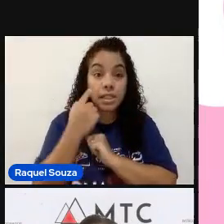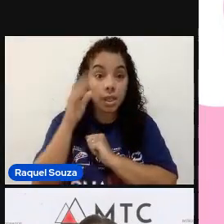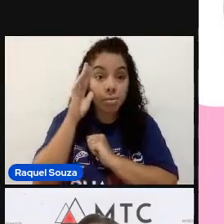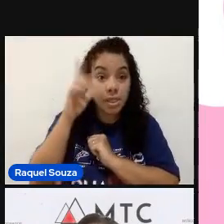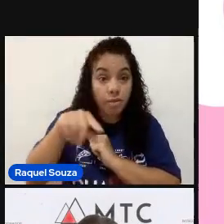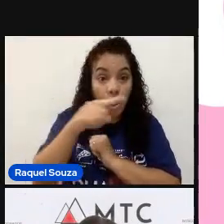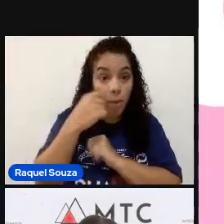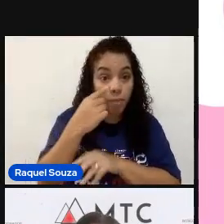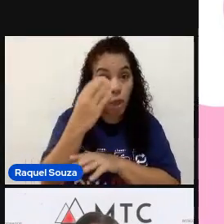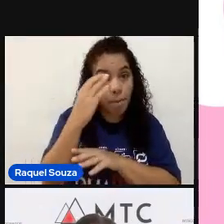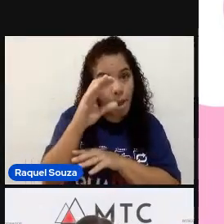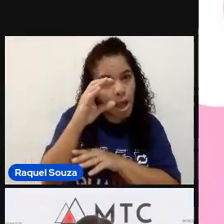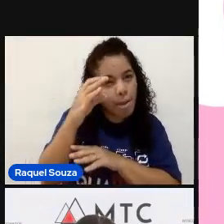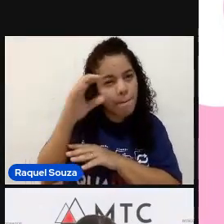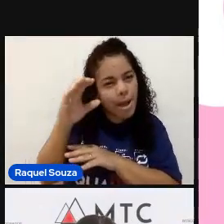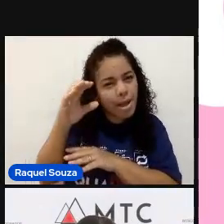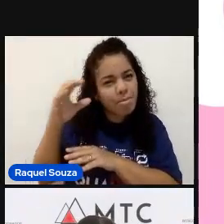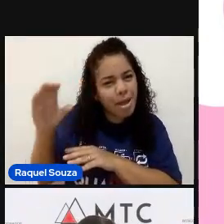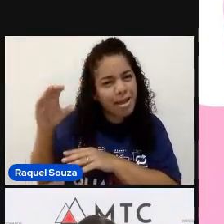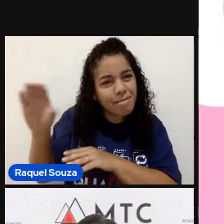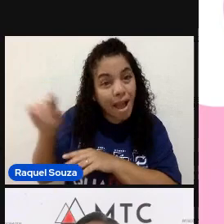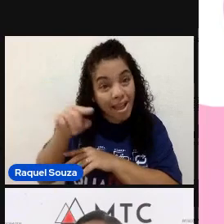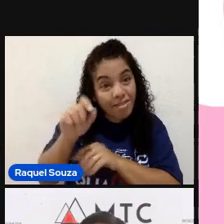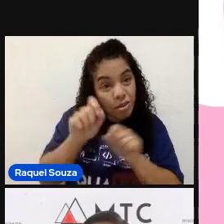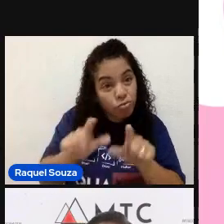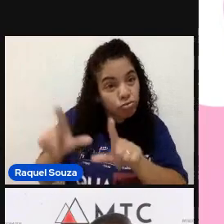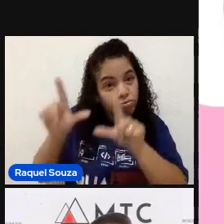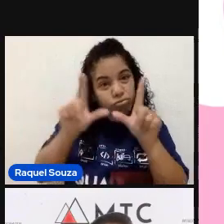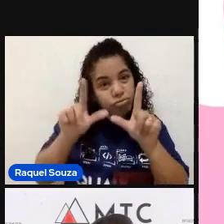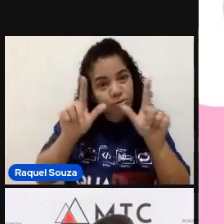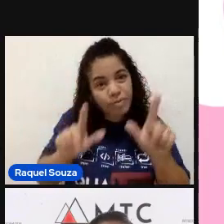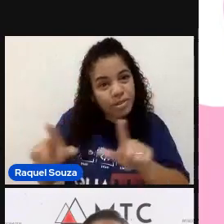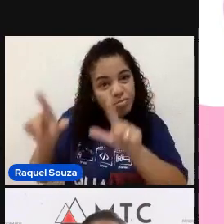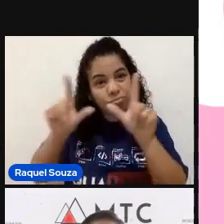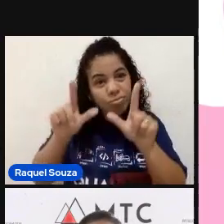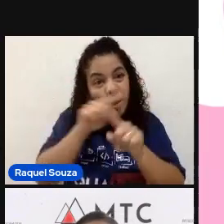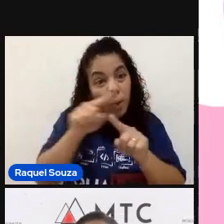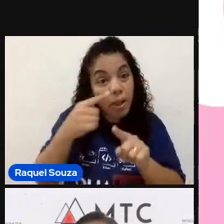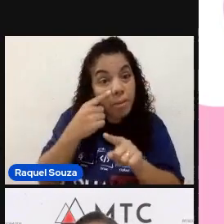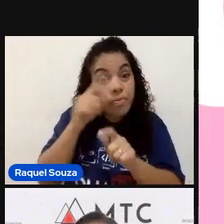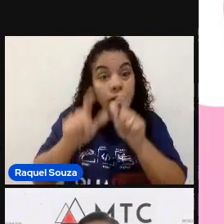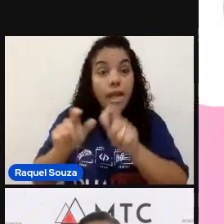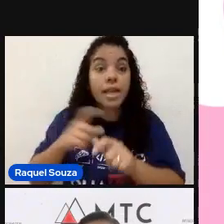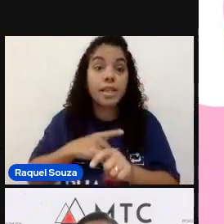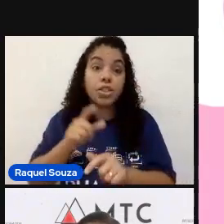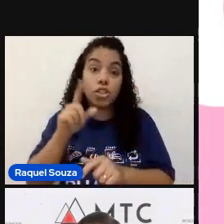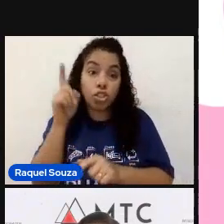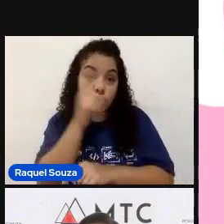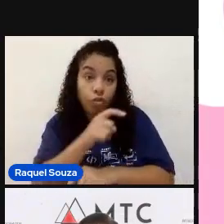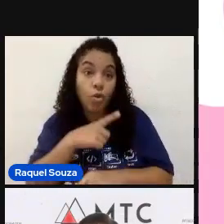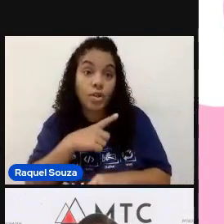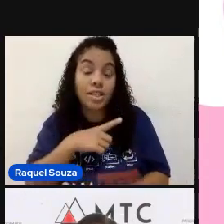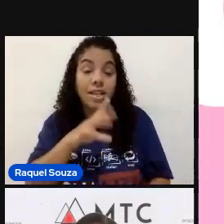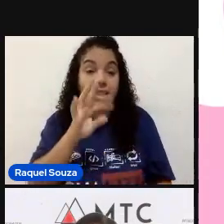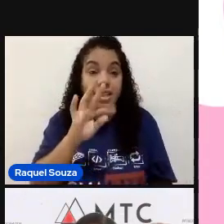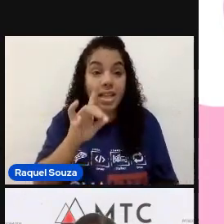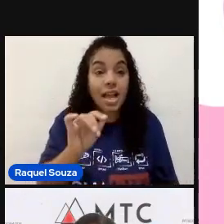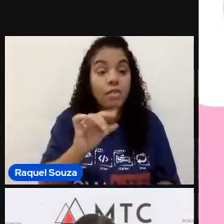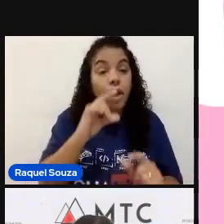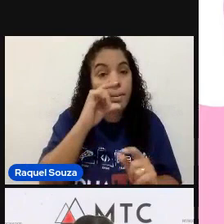aqui botando pedaço por pedaço, porque quem tiver dificuldade, quem tiver TDAH, consegue assimilar